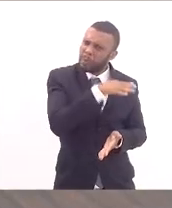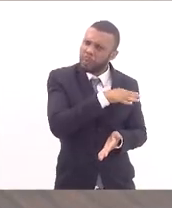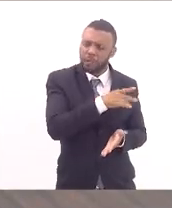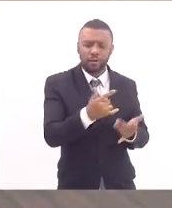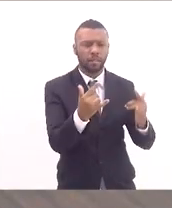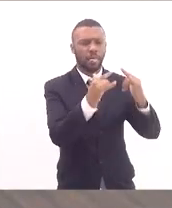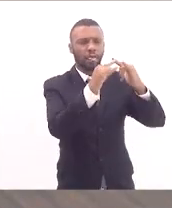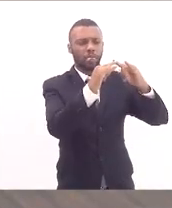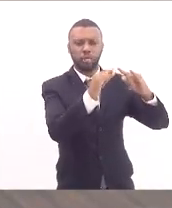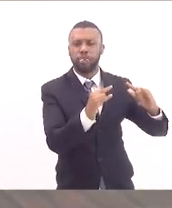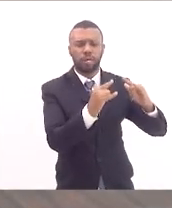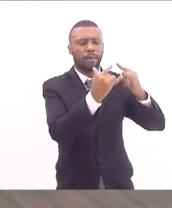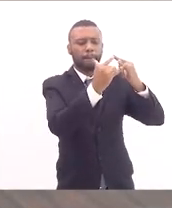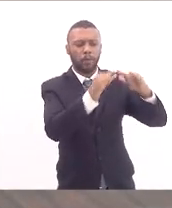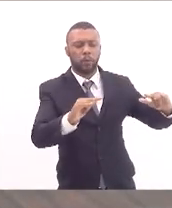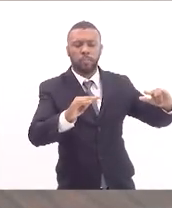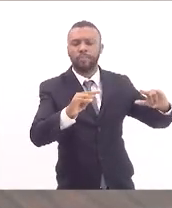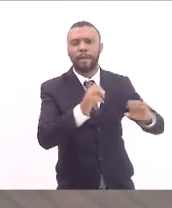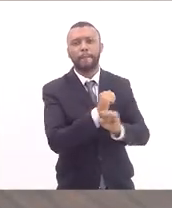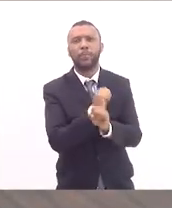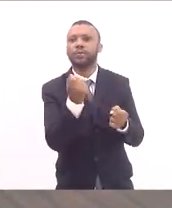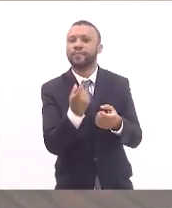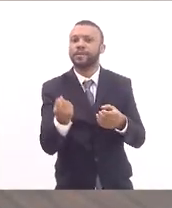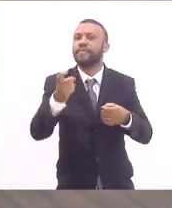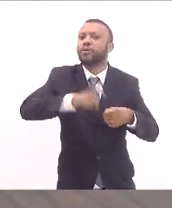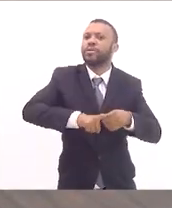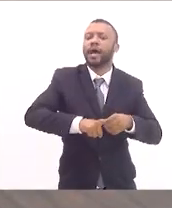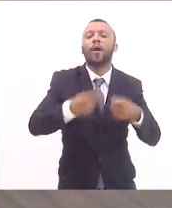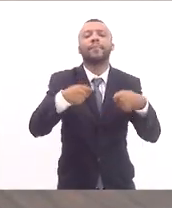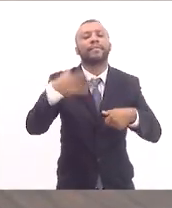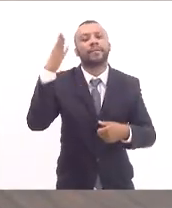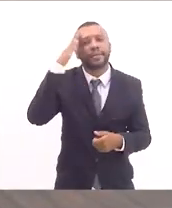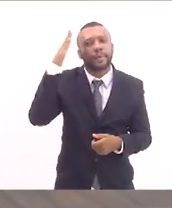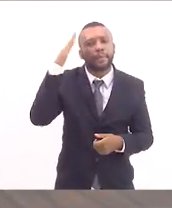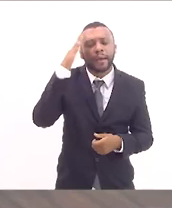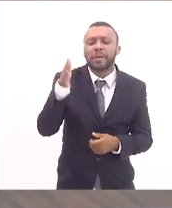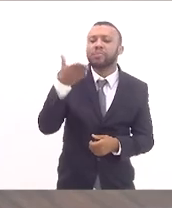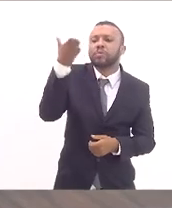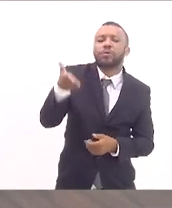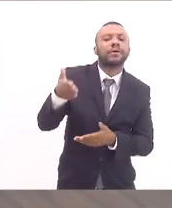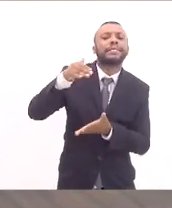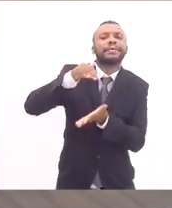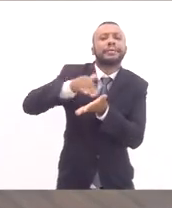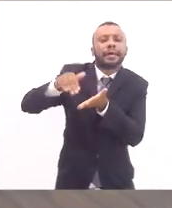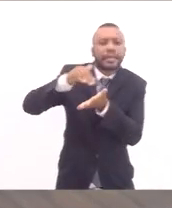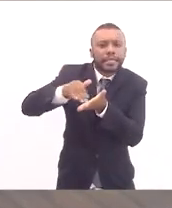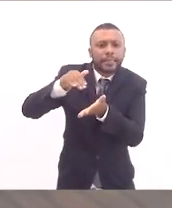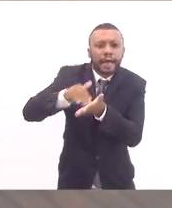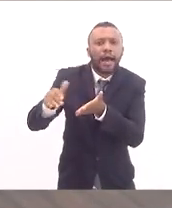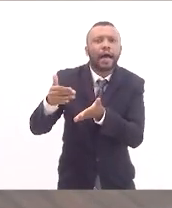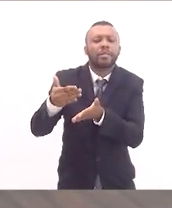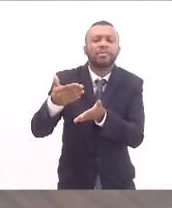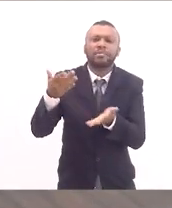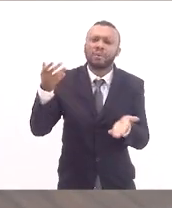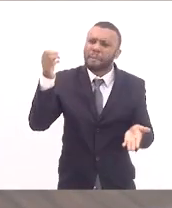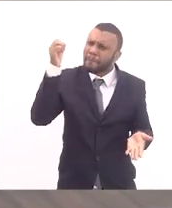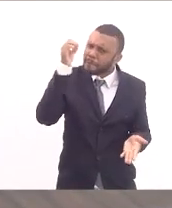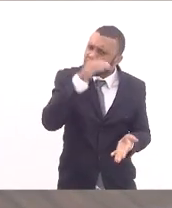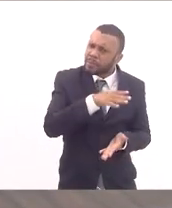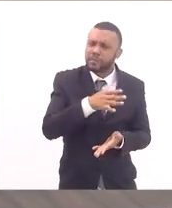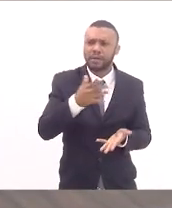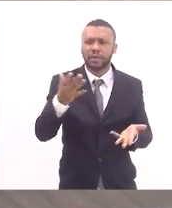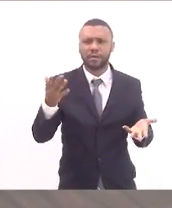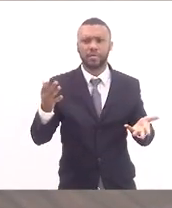serrado ao meio que não tem como recuperar o que eu quero saber do Excelentíssimo Senhor secretário brutal